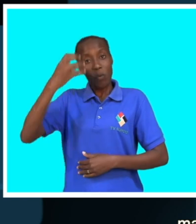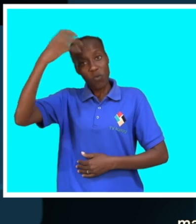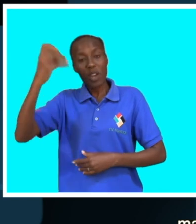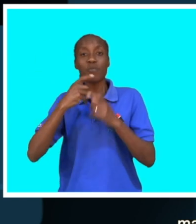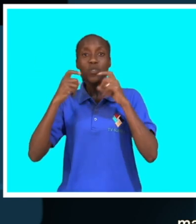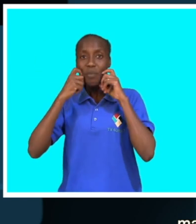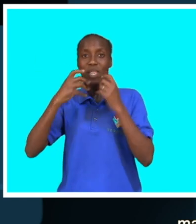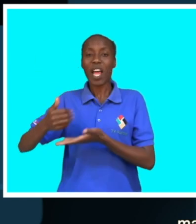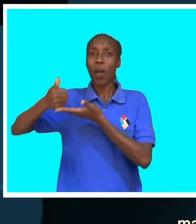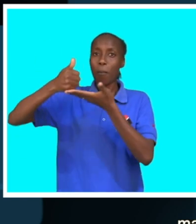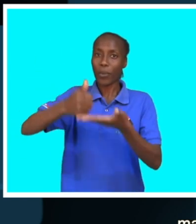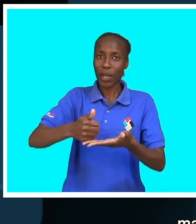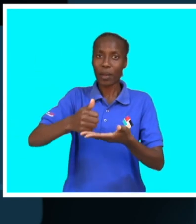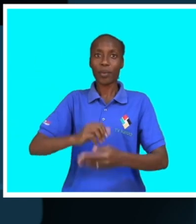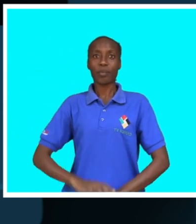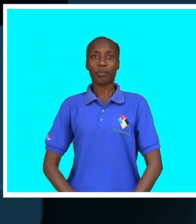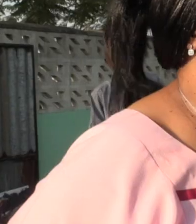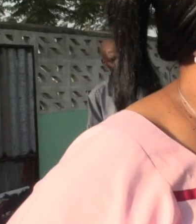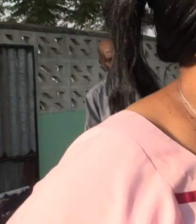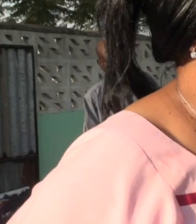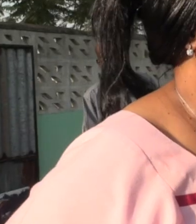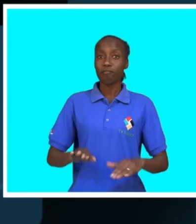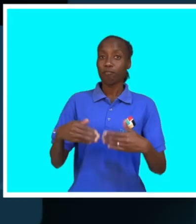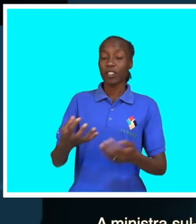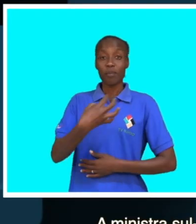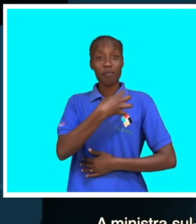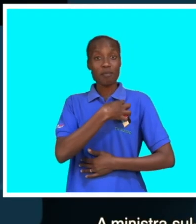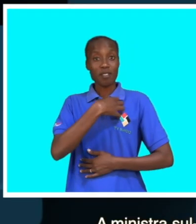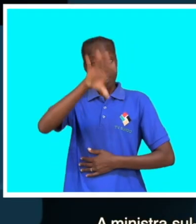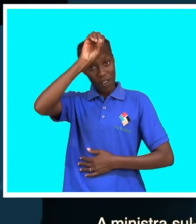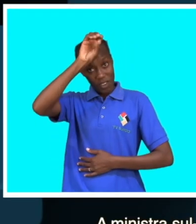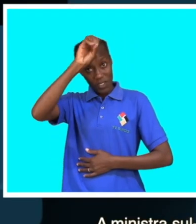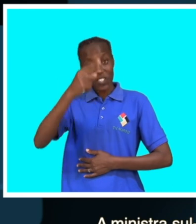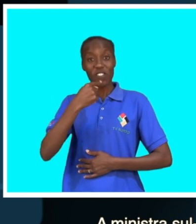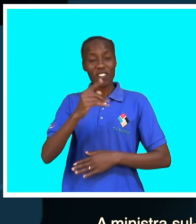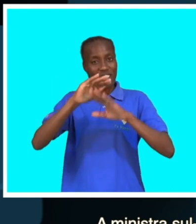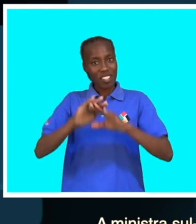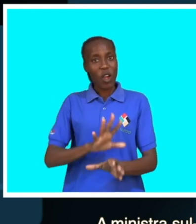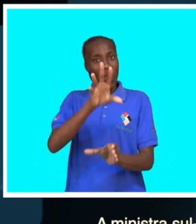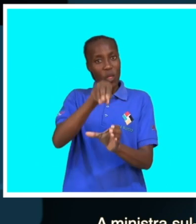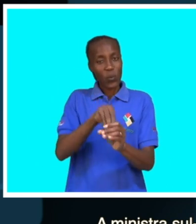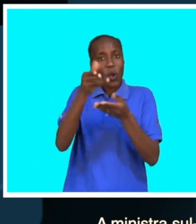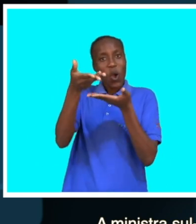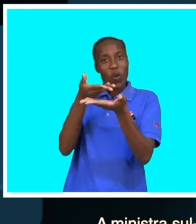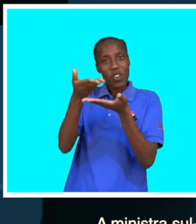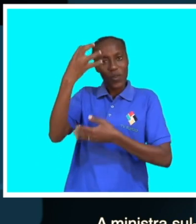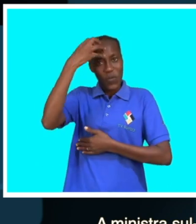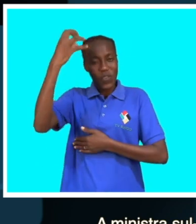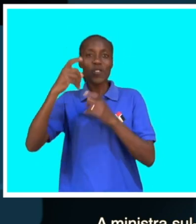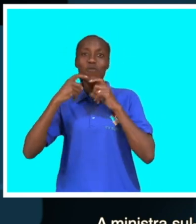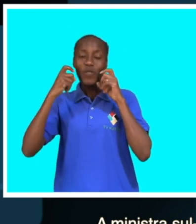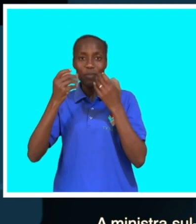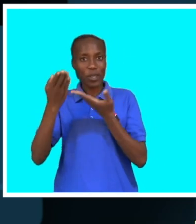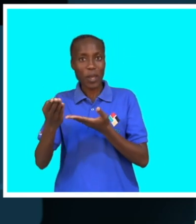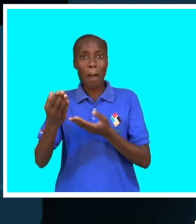se o governo moçambicano poder apoiá-los. A ministra sul-africana assegurou que estão em curso conversações com o